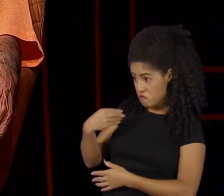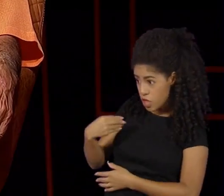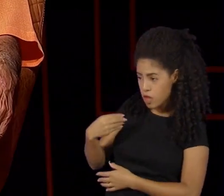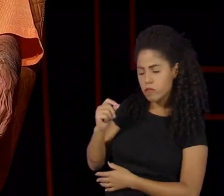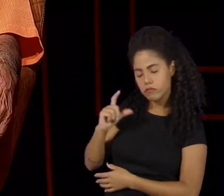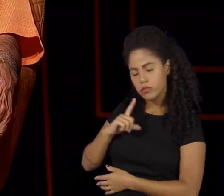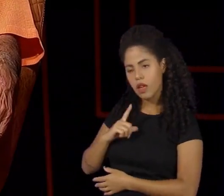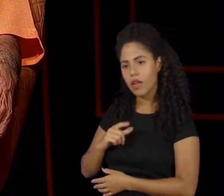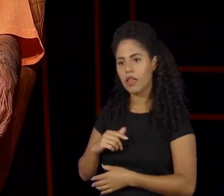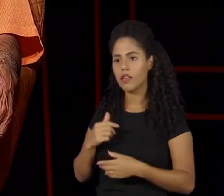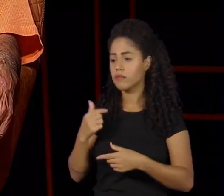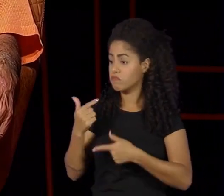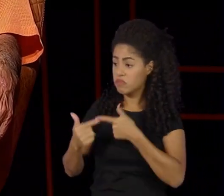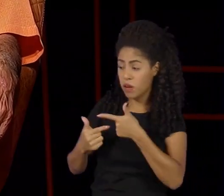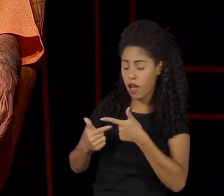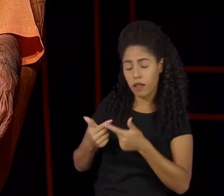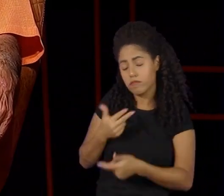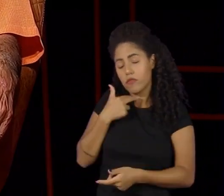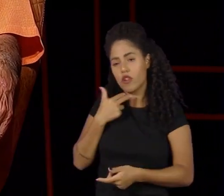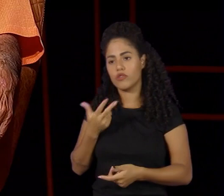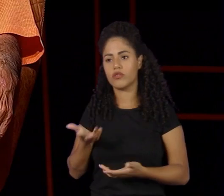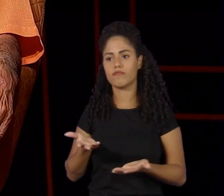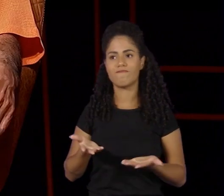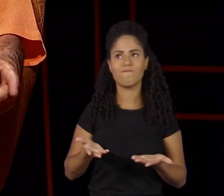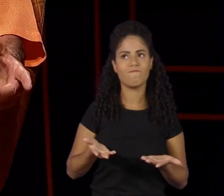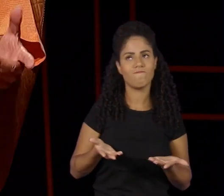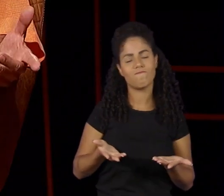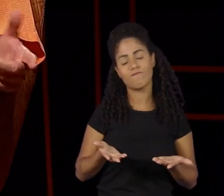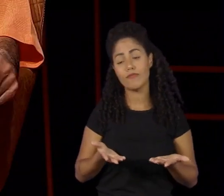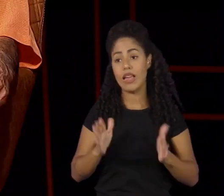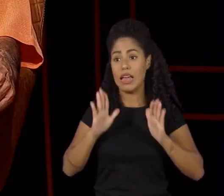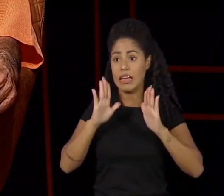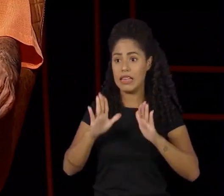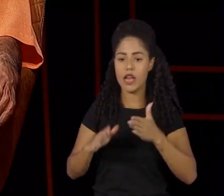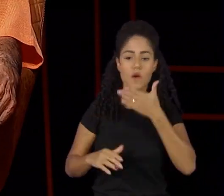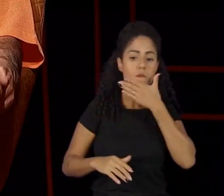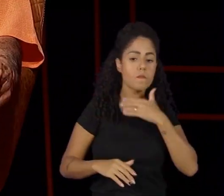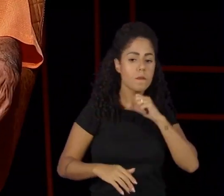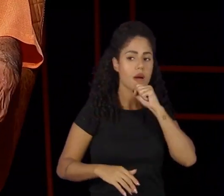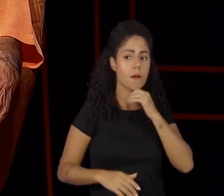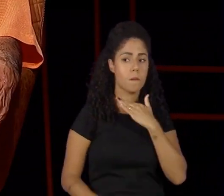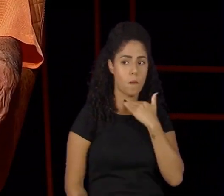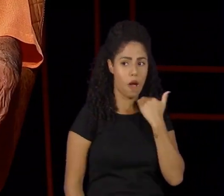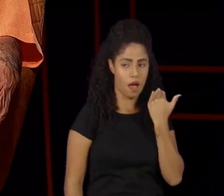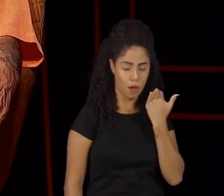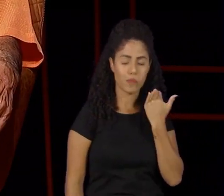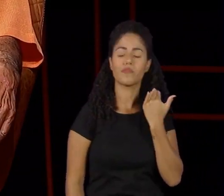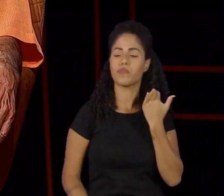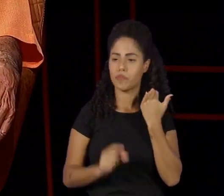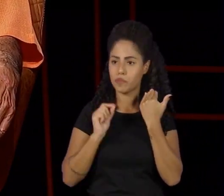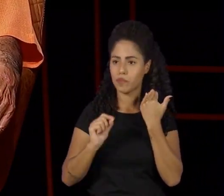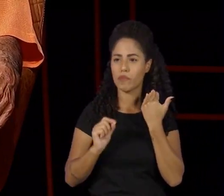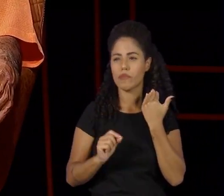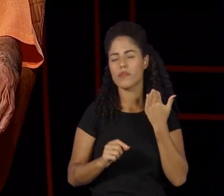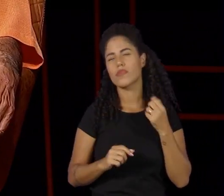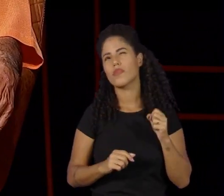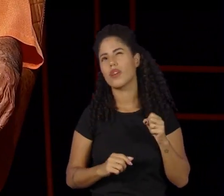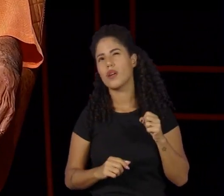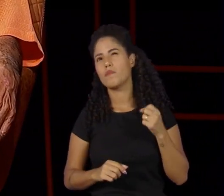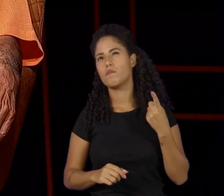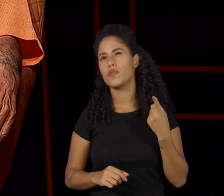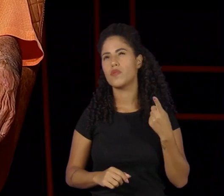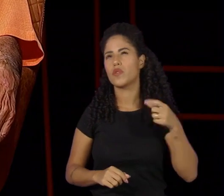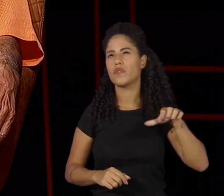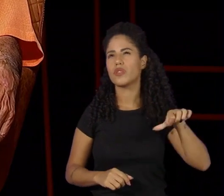ele bancava a coisa sozinho. E quando ele veio a falecer, meu pai faleceu em